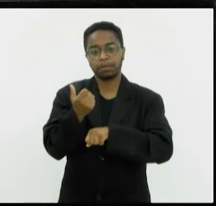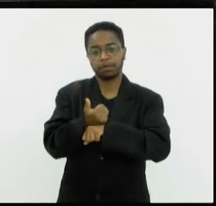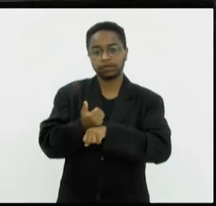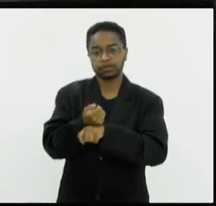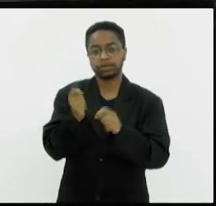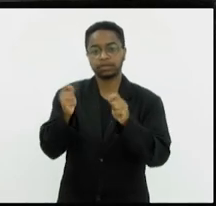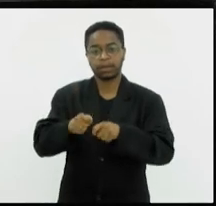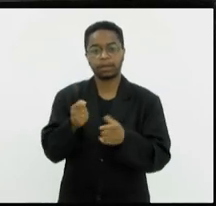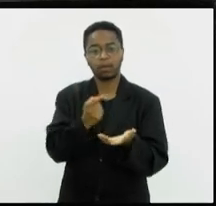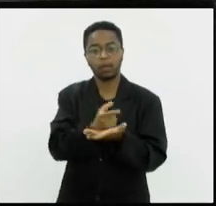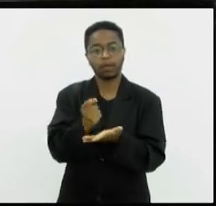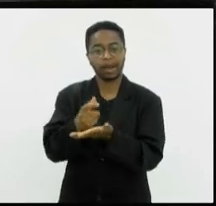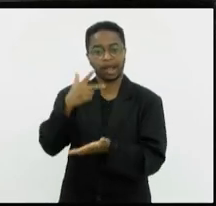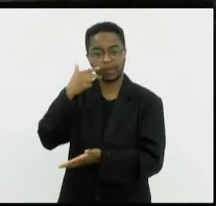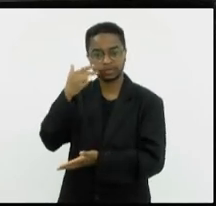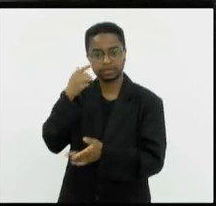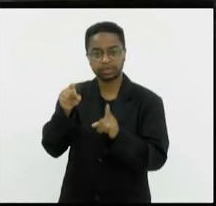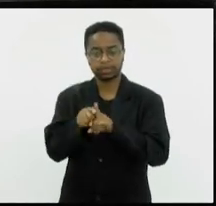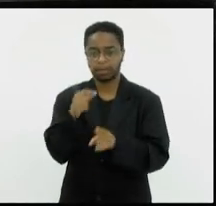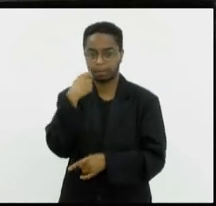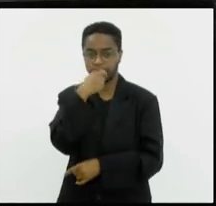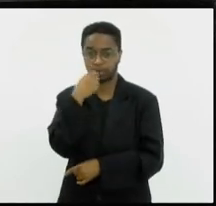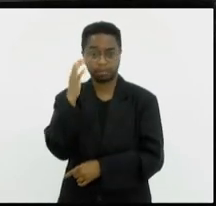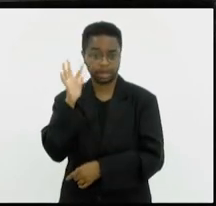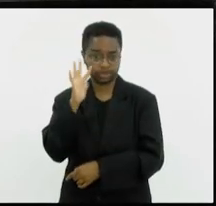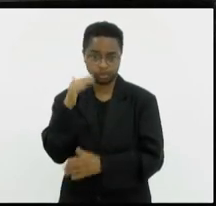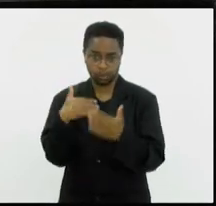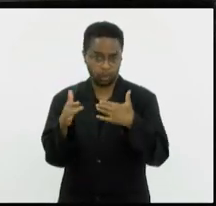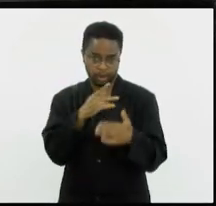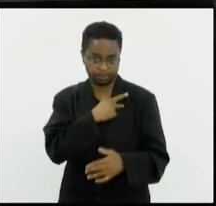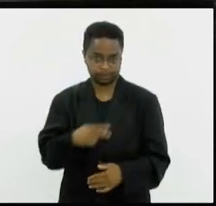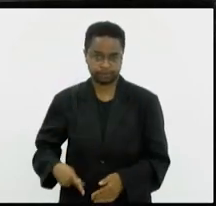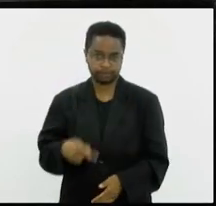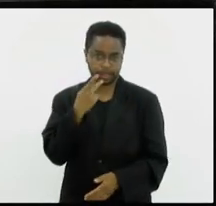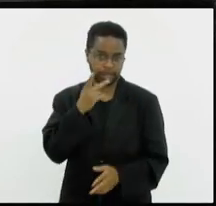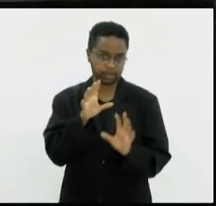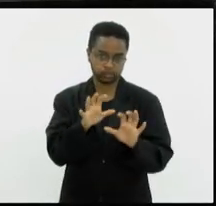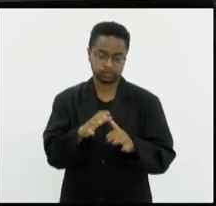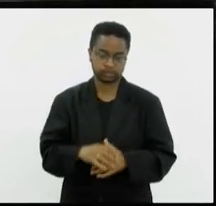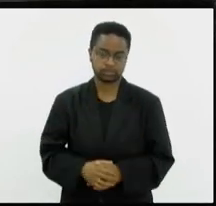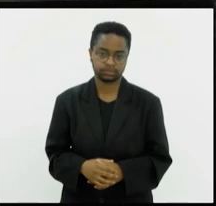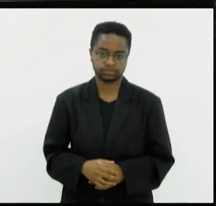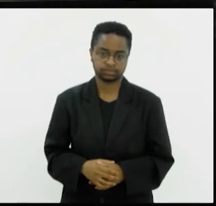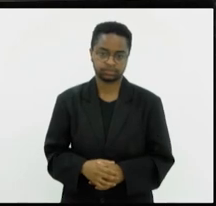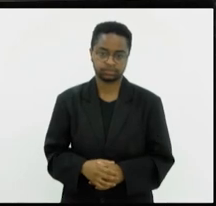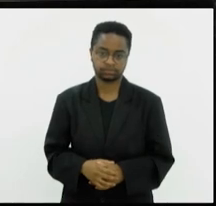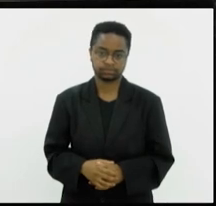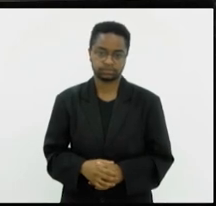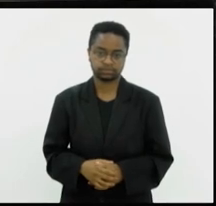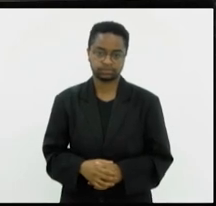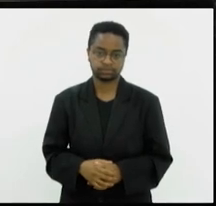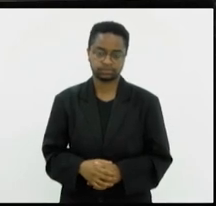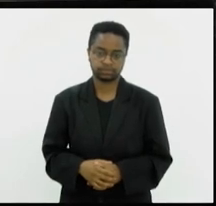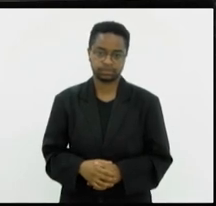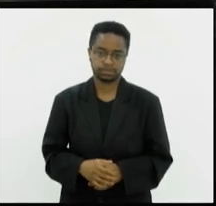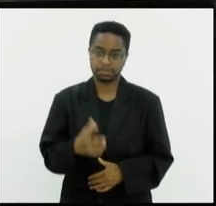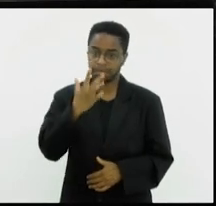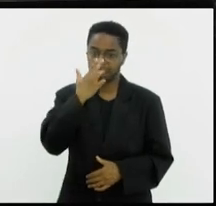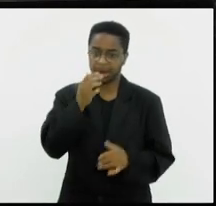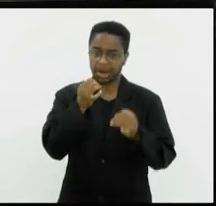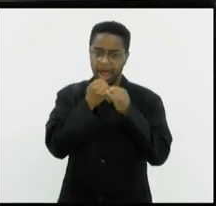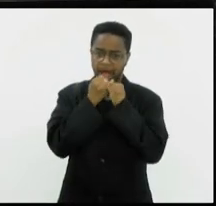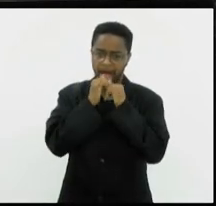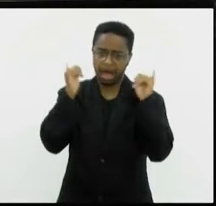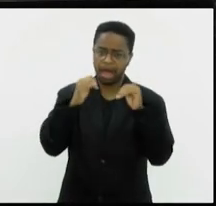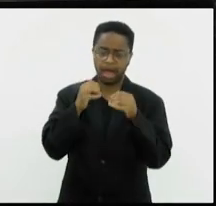comprar calcinha e batom imagine qualquer um imagine qualquer presidente seria um escândalo isso seria